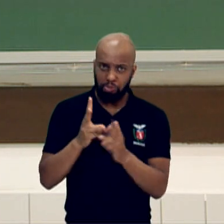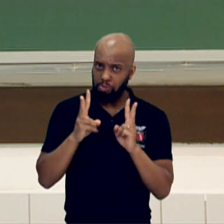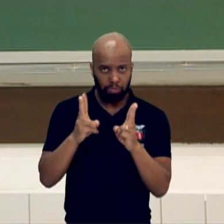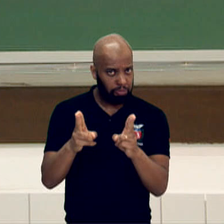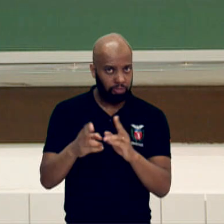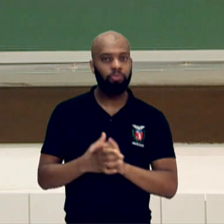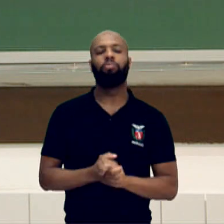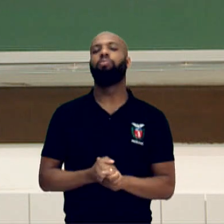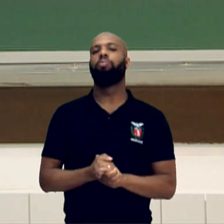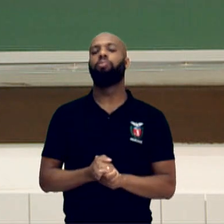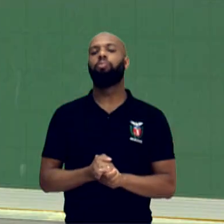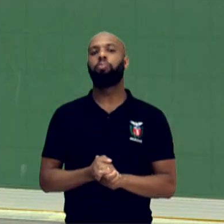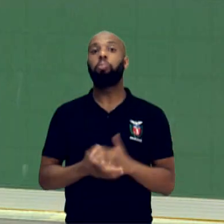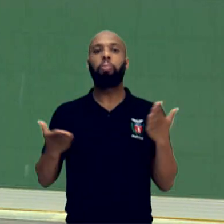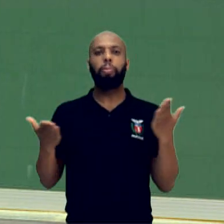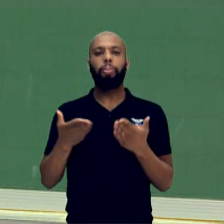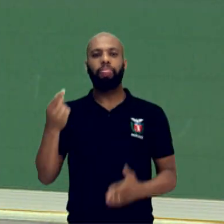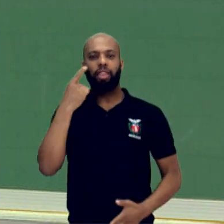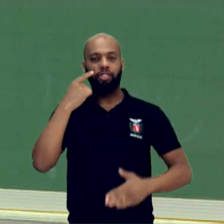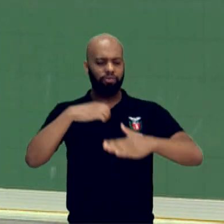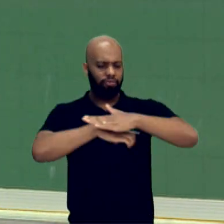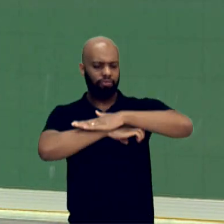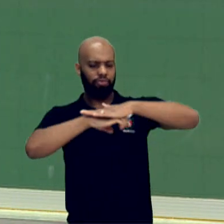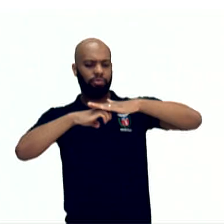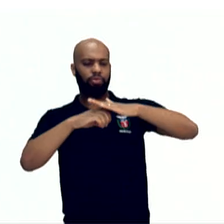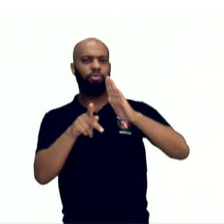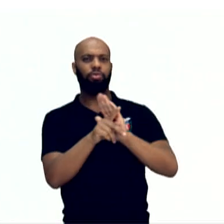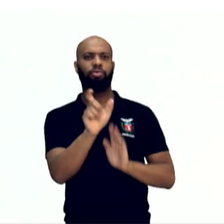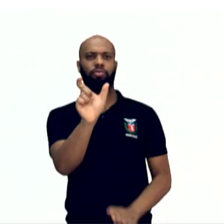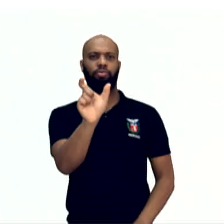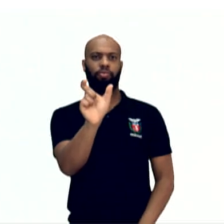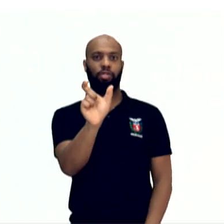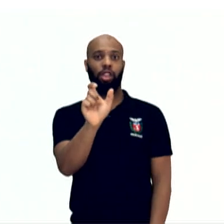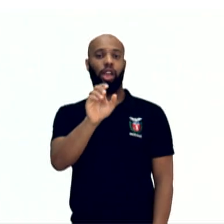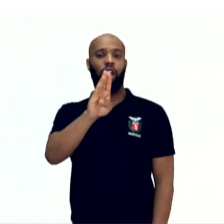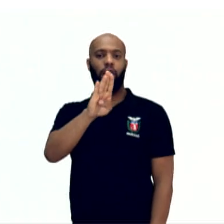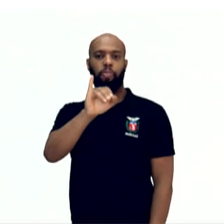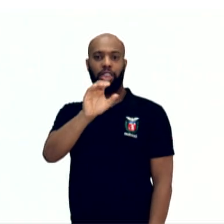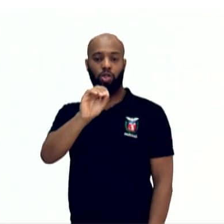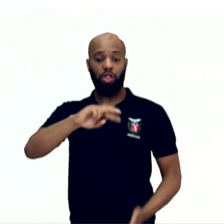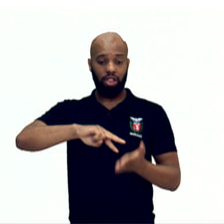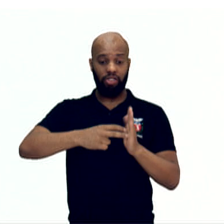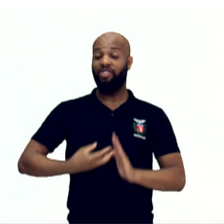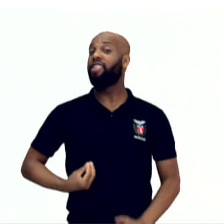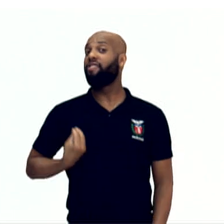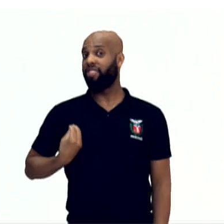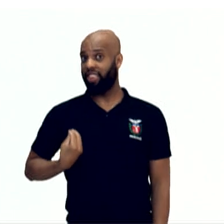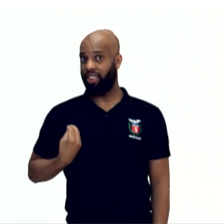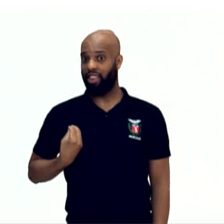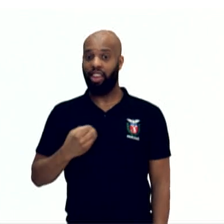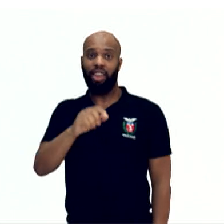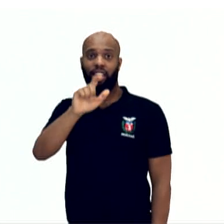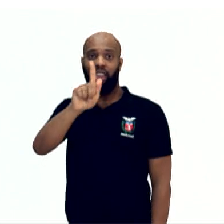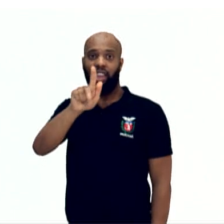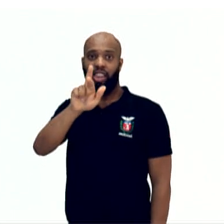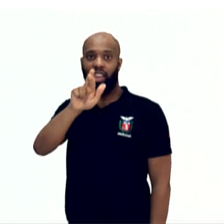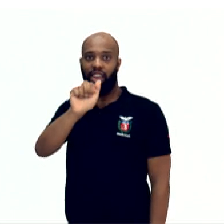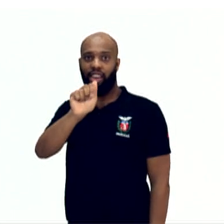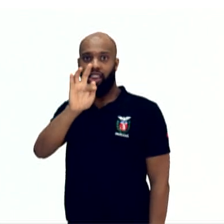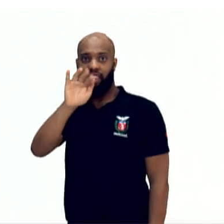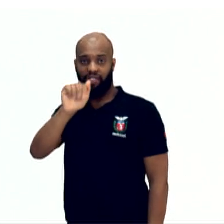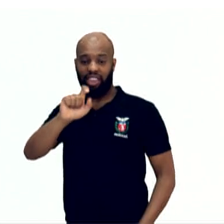Então vamos à estrutura da palavra. Bio significa vida grafia significa escrita.